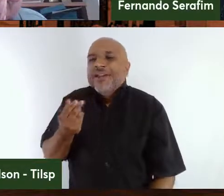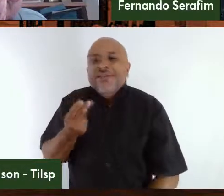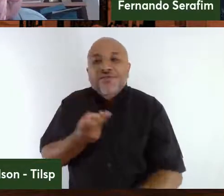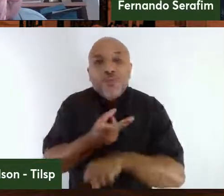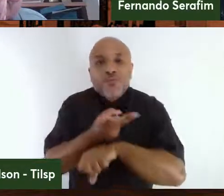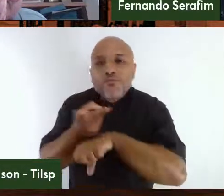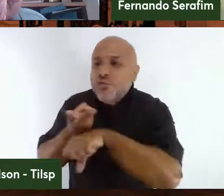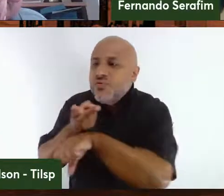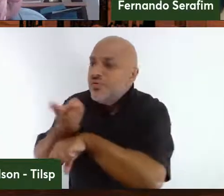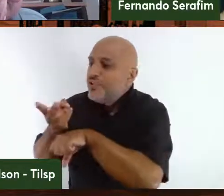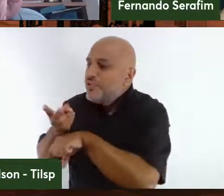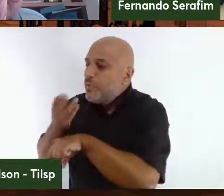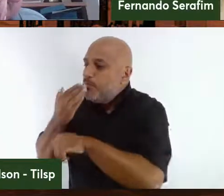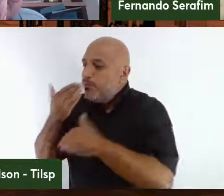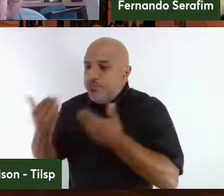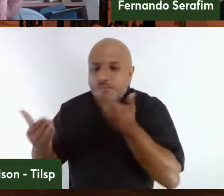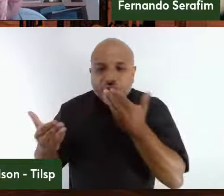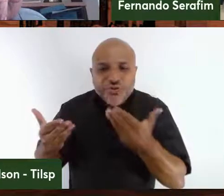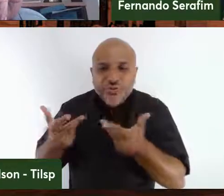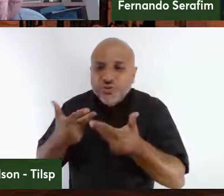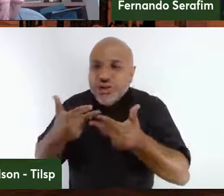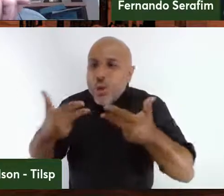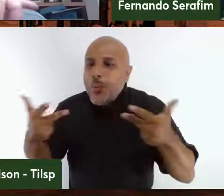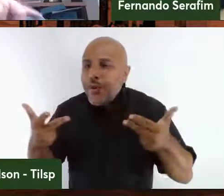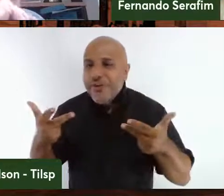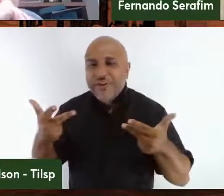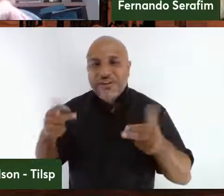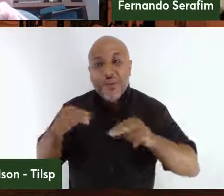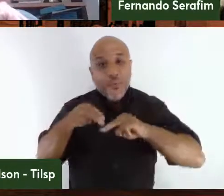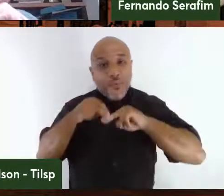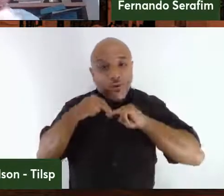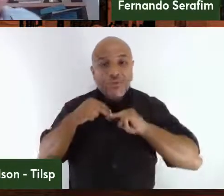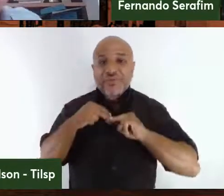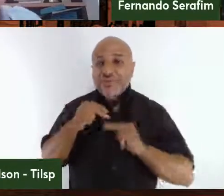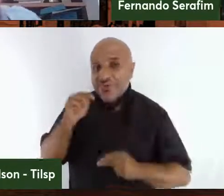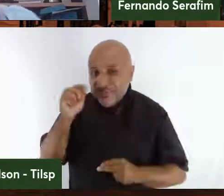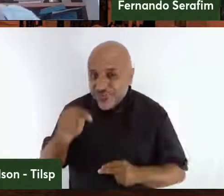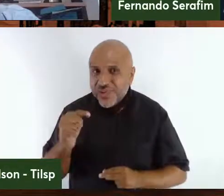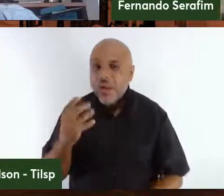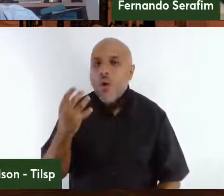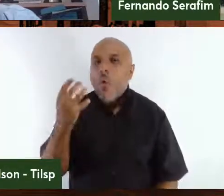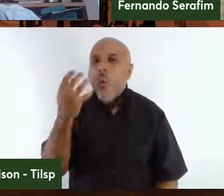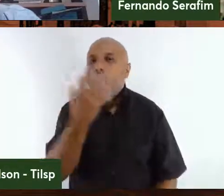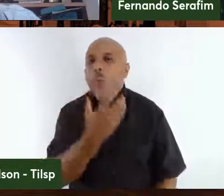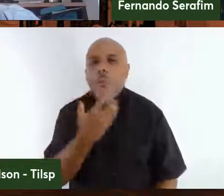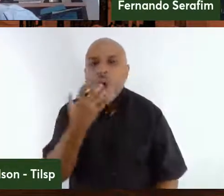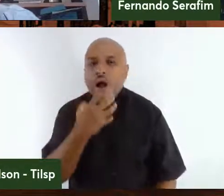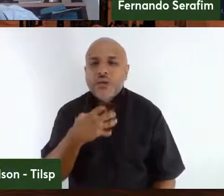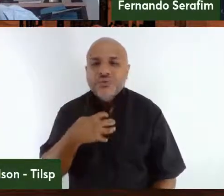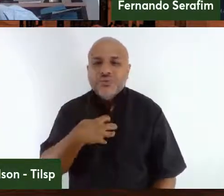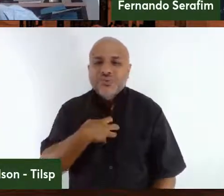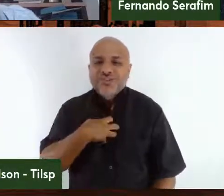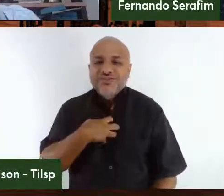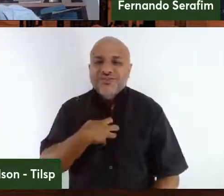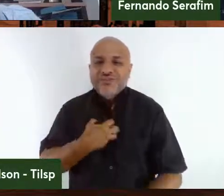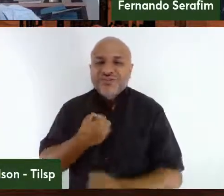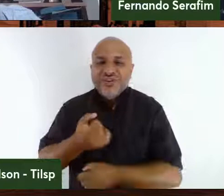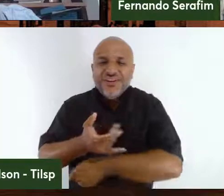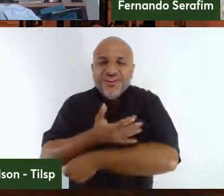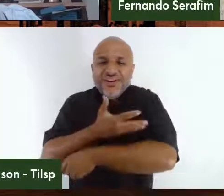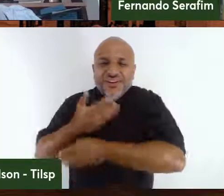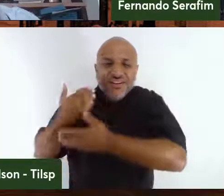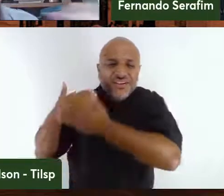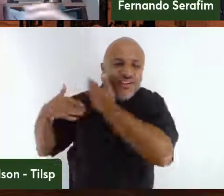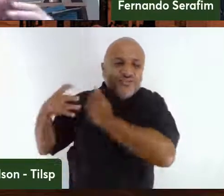de demanda por alguma coisa. E por isso, né, o romance, no seu sentido clássico, é sempre